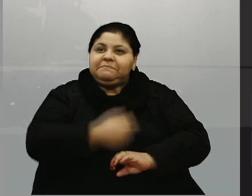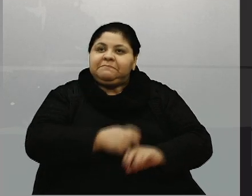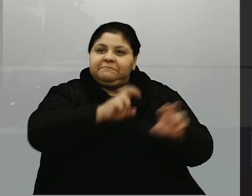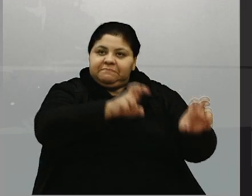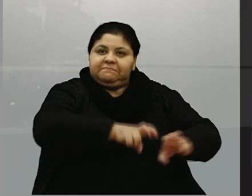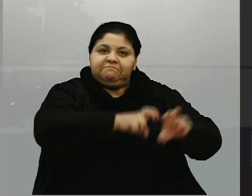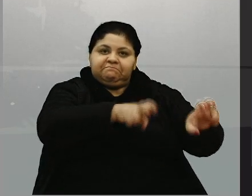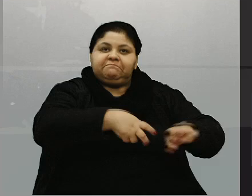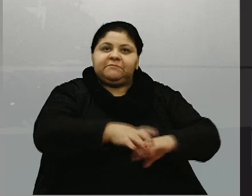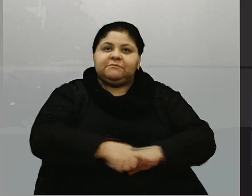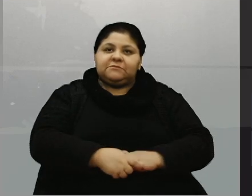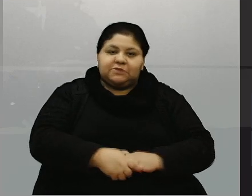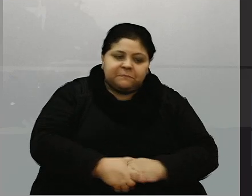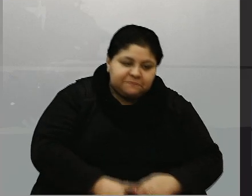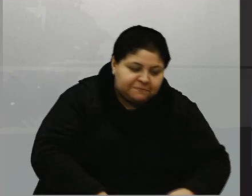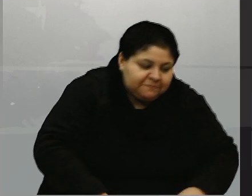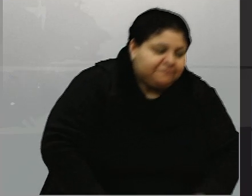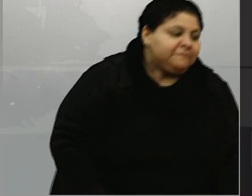agricultura.